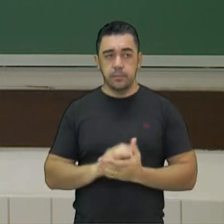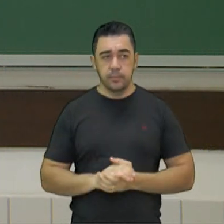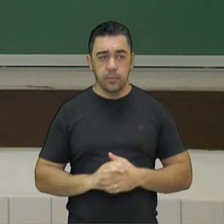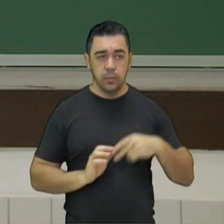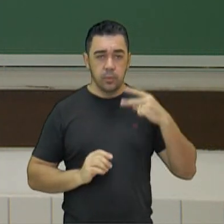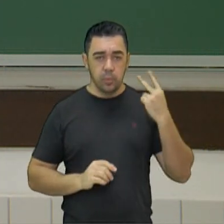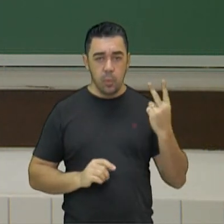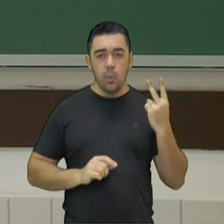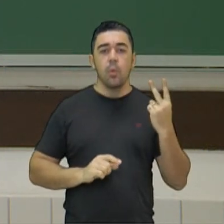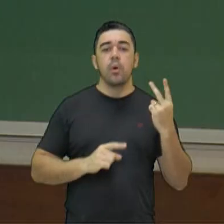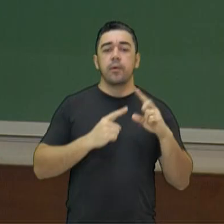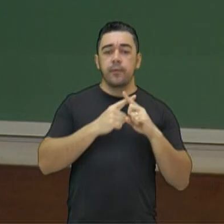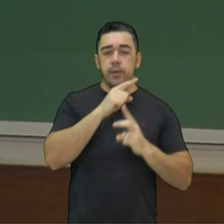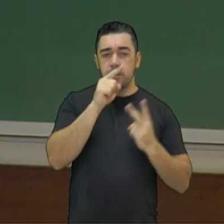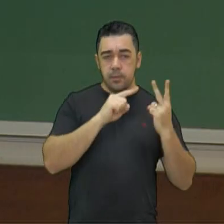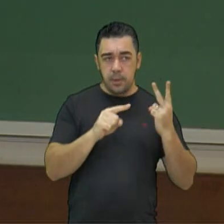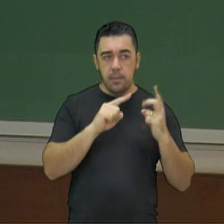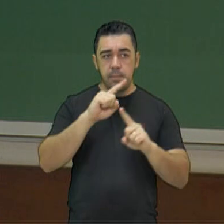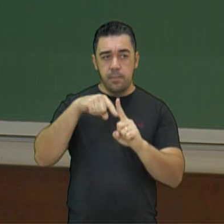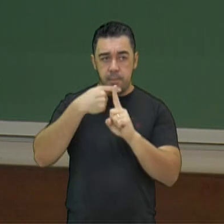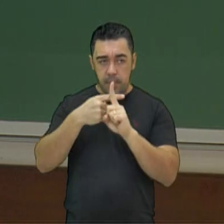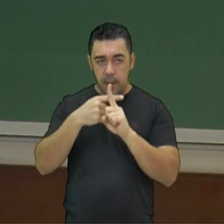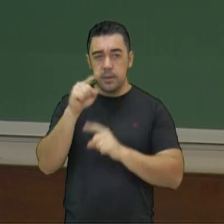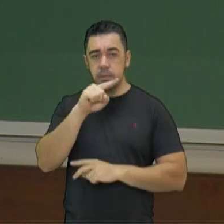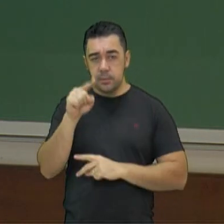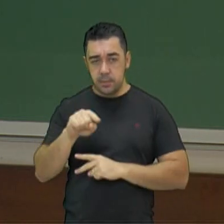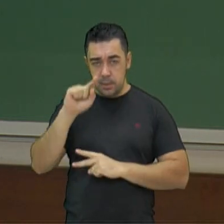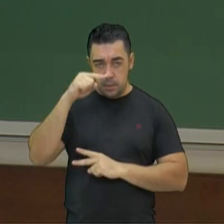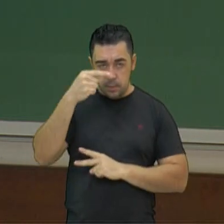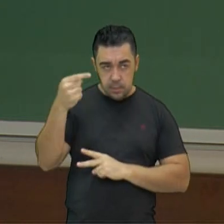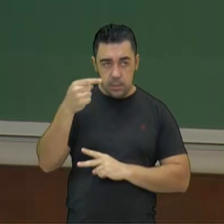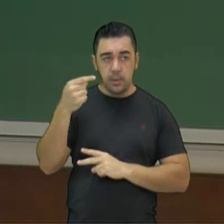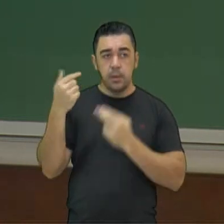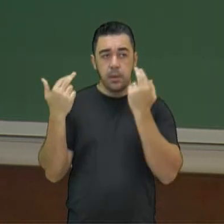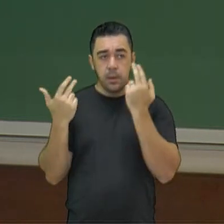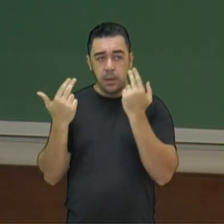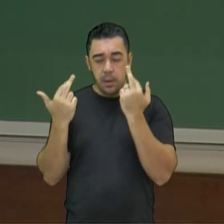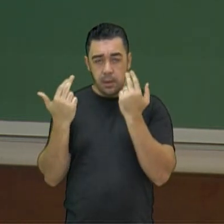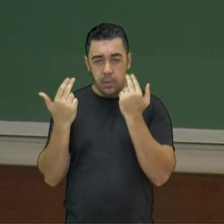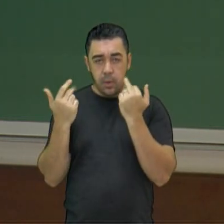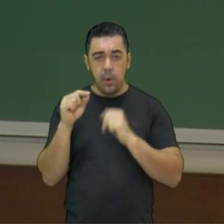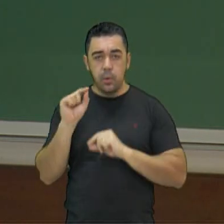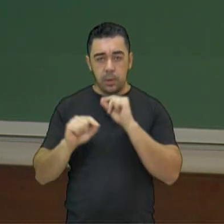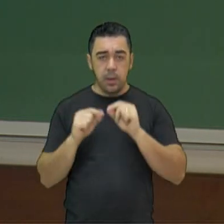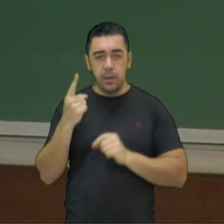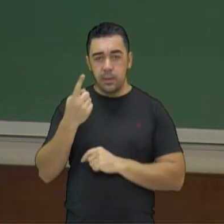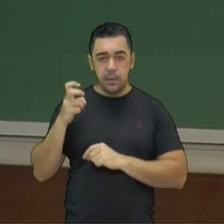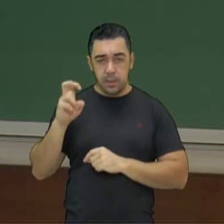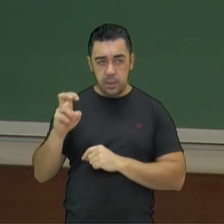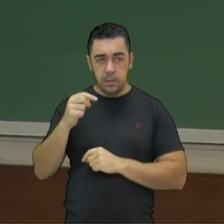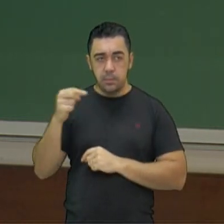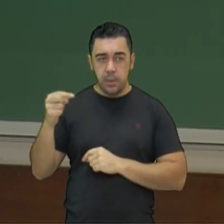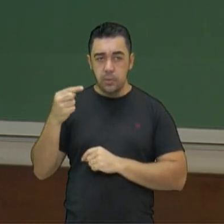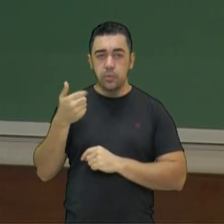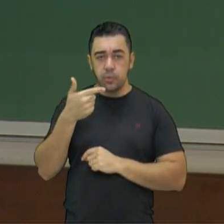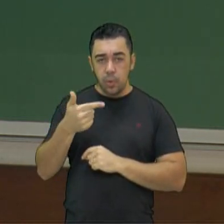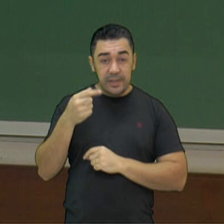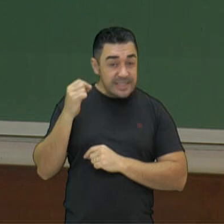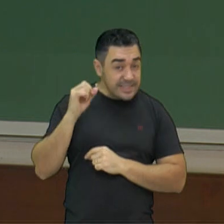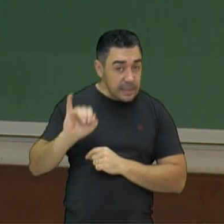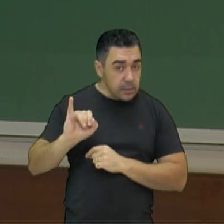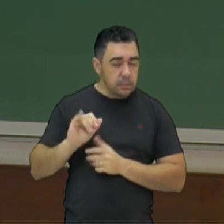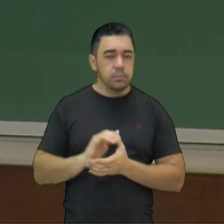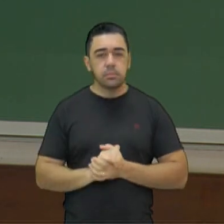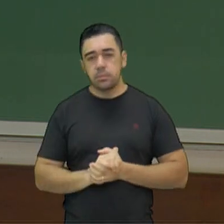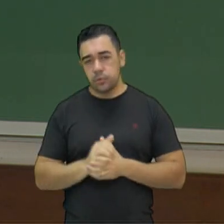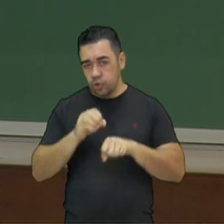vezes z mais o conjugado de z, que é igual ao número complexo 15 menos 2i. Então,